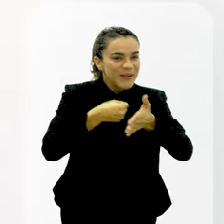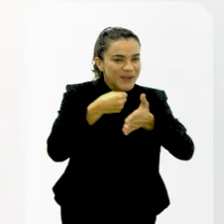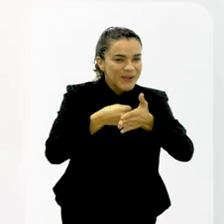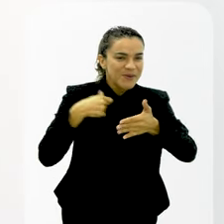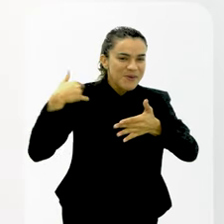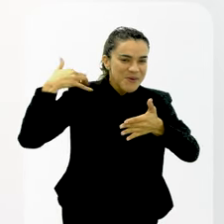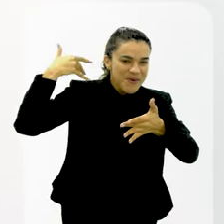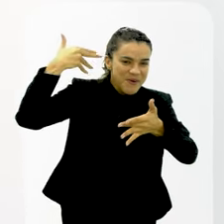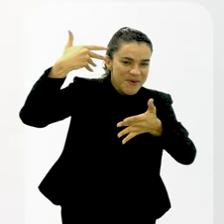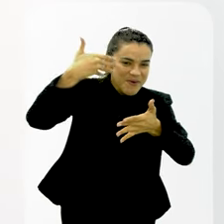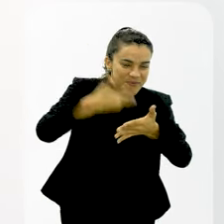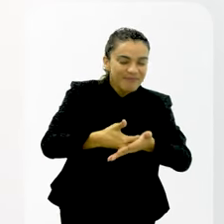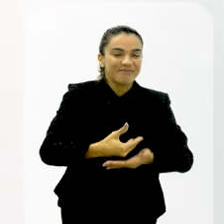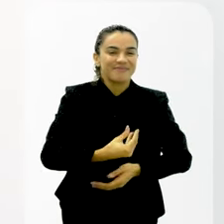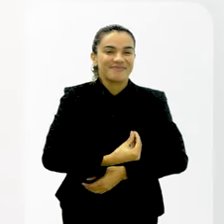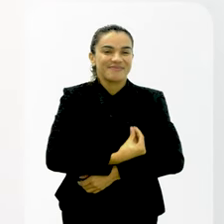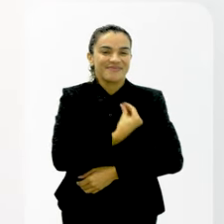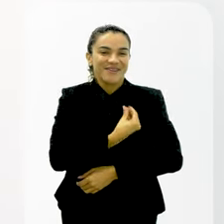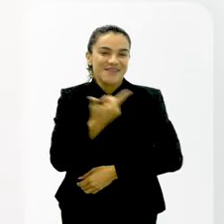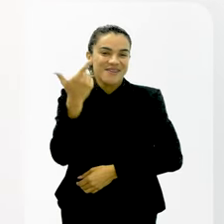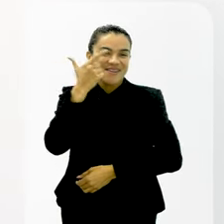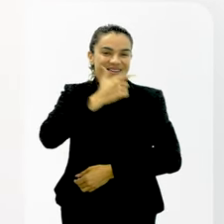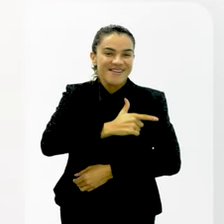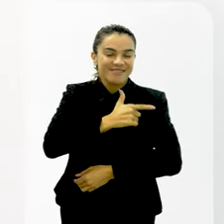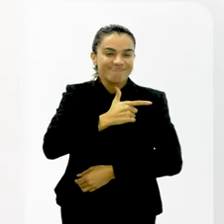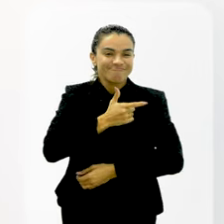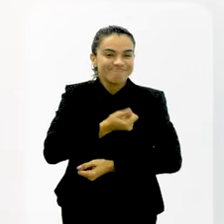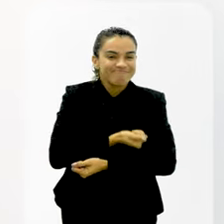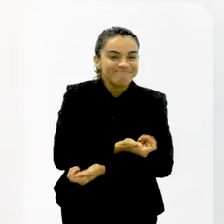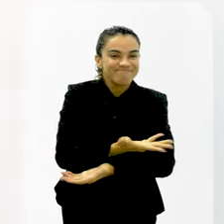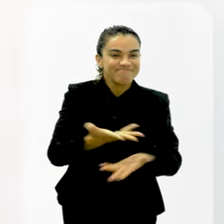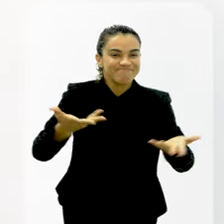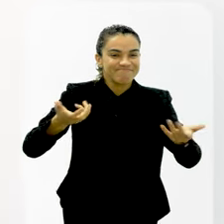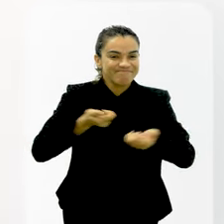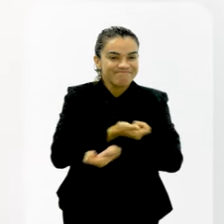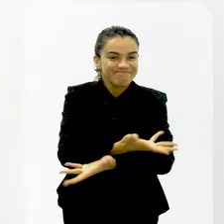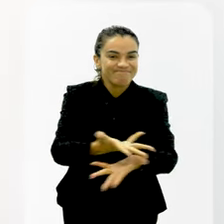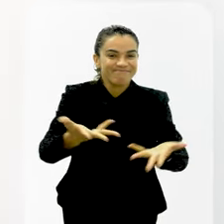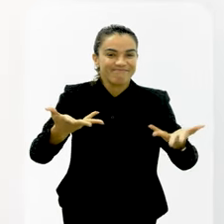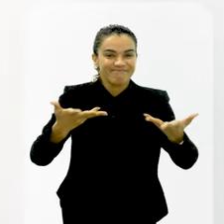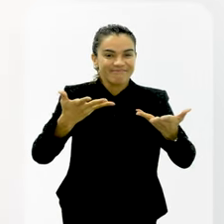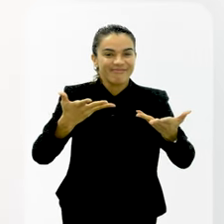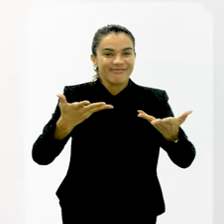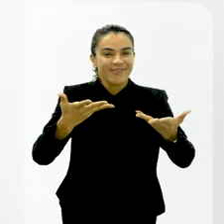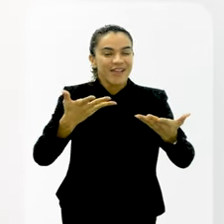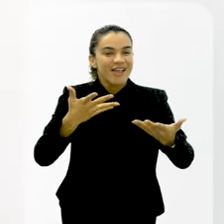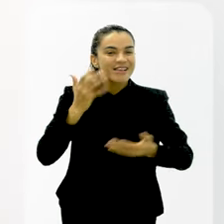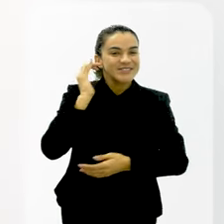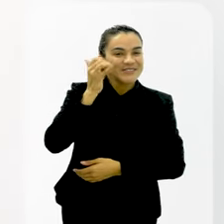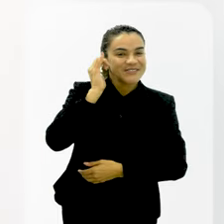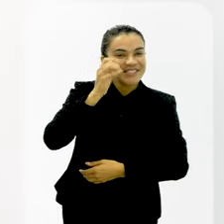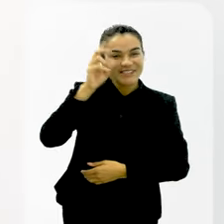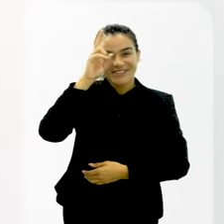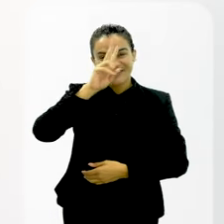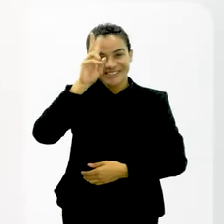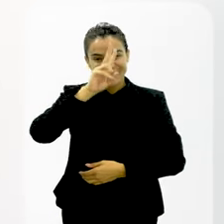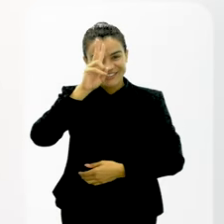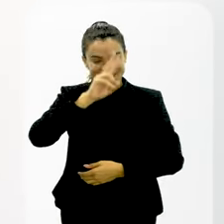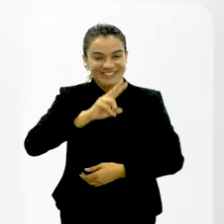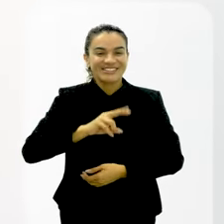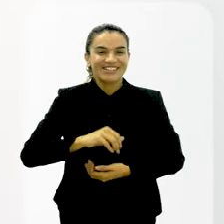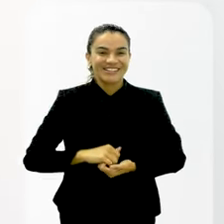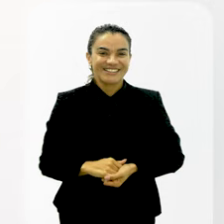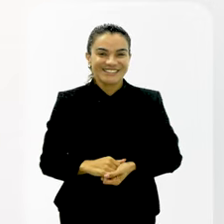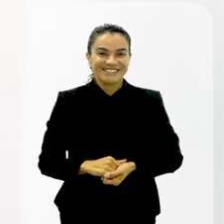que lutou muito para estar aqui e que espera entregar sempre ser esse contador de